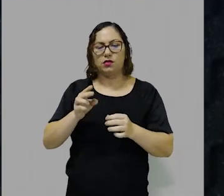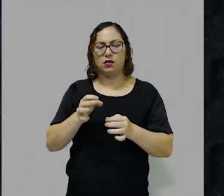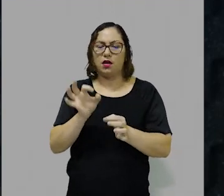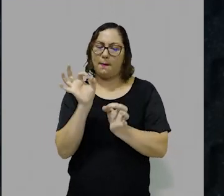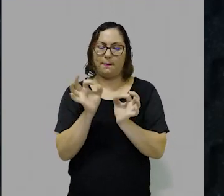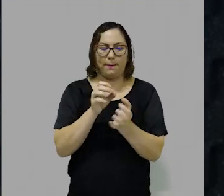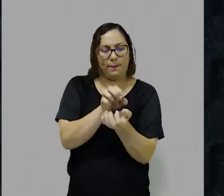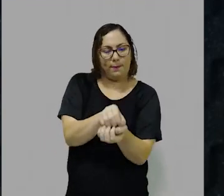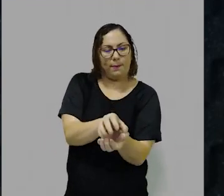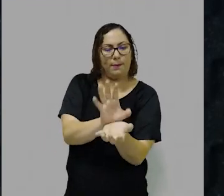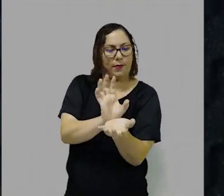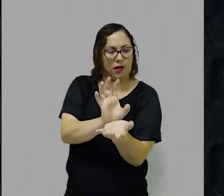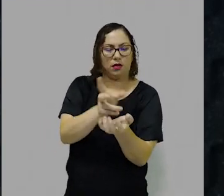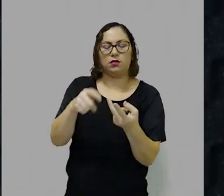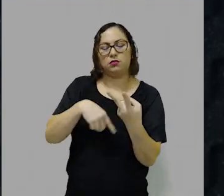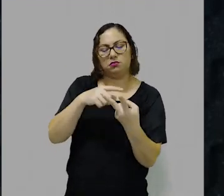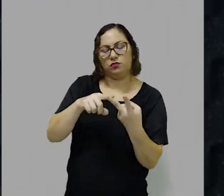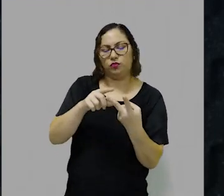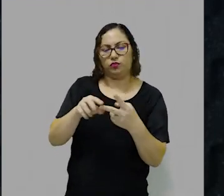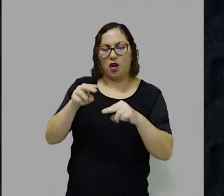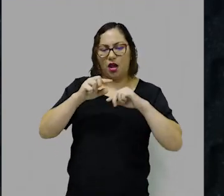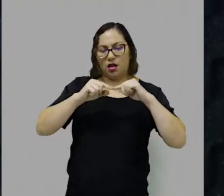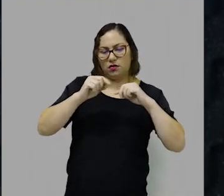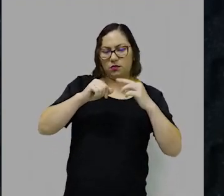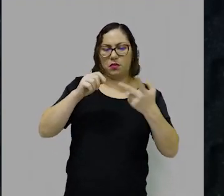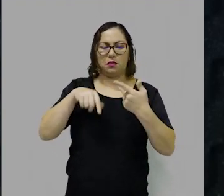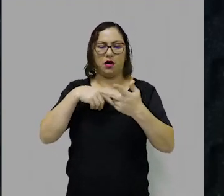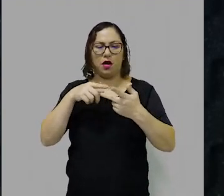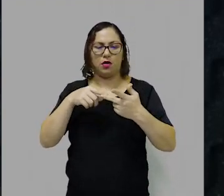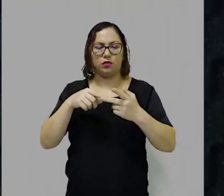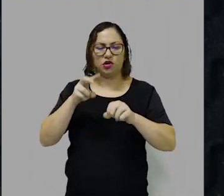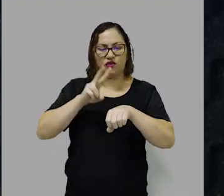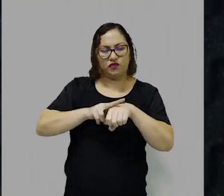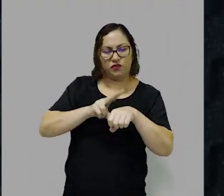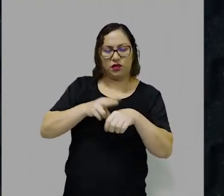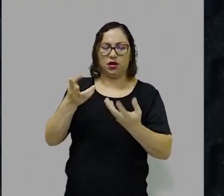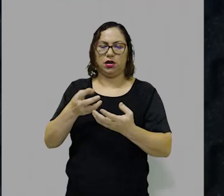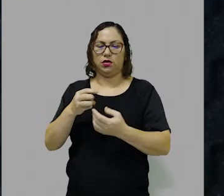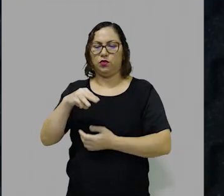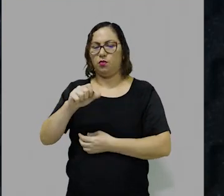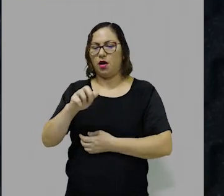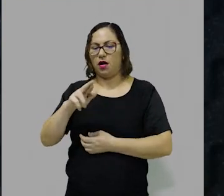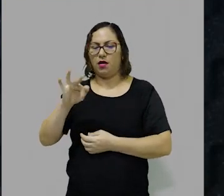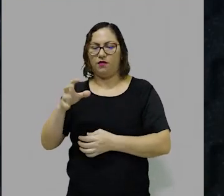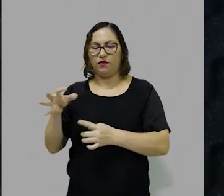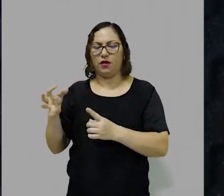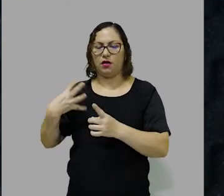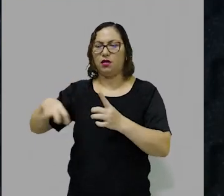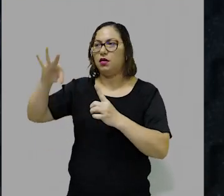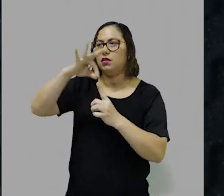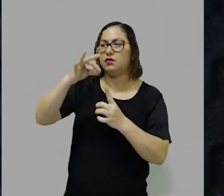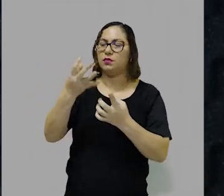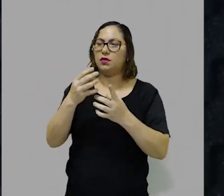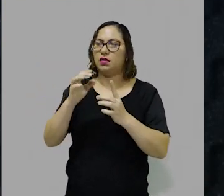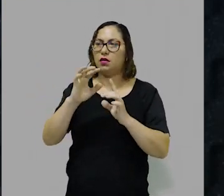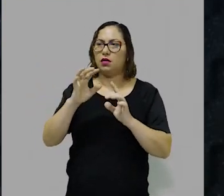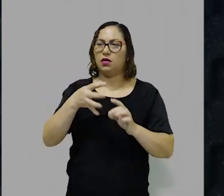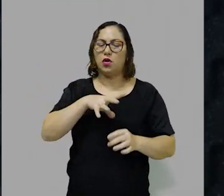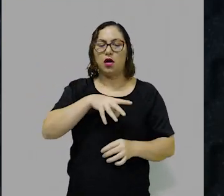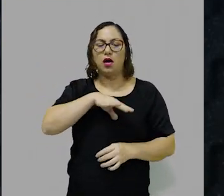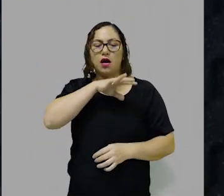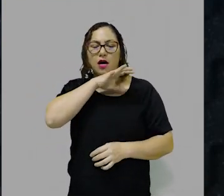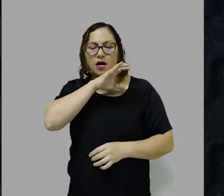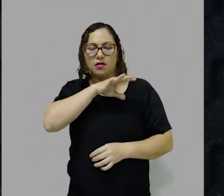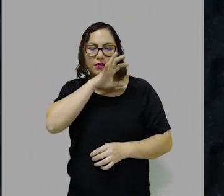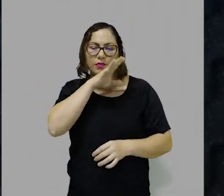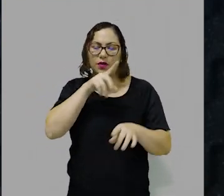pedras preciosas, esmalte, vidro, marfim, inspirados na fauna e na flora. O Émile